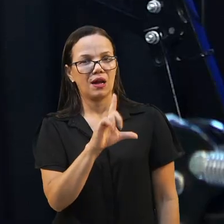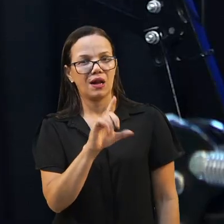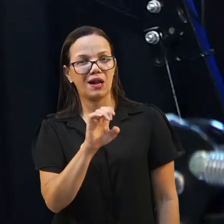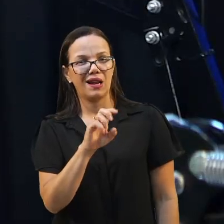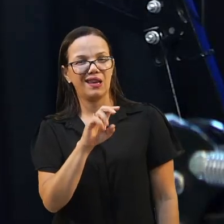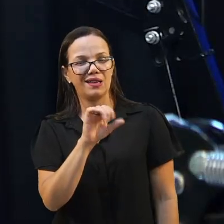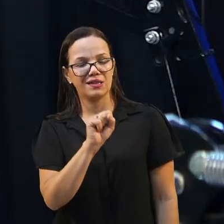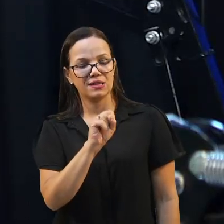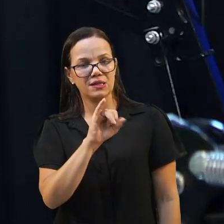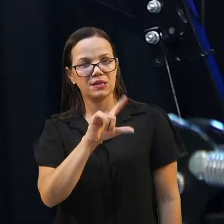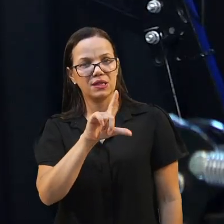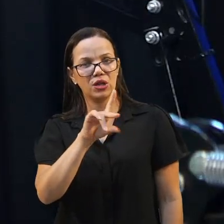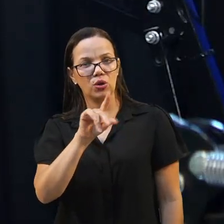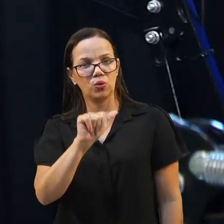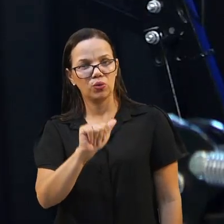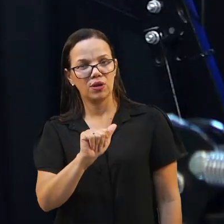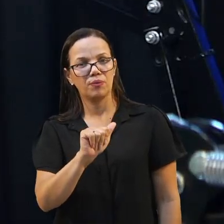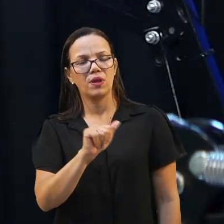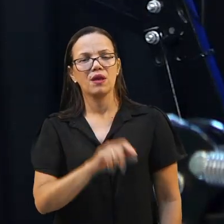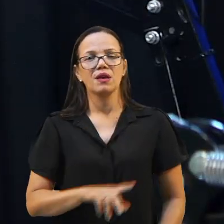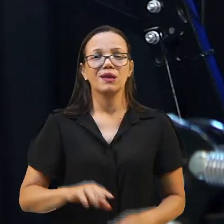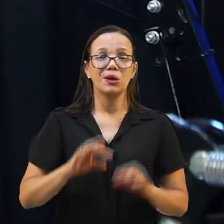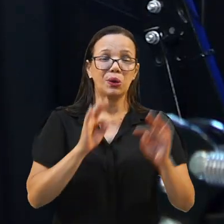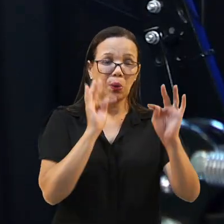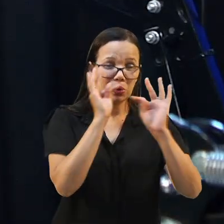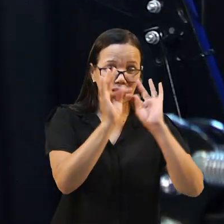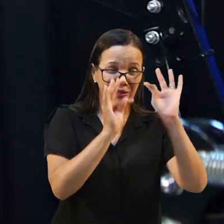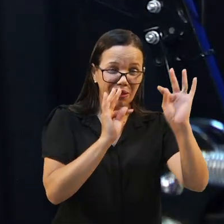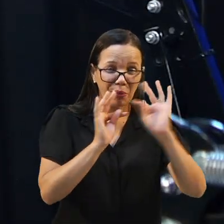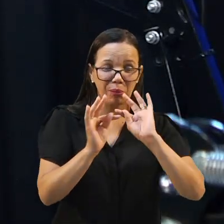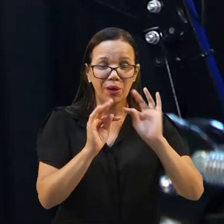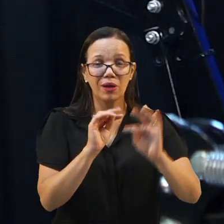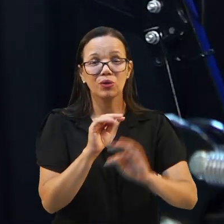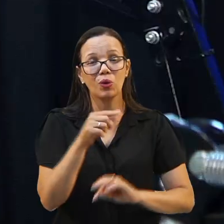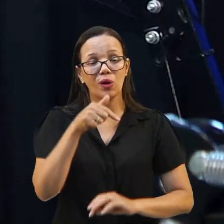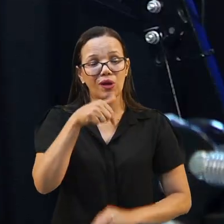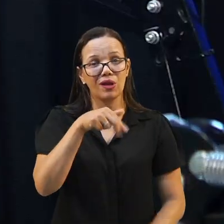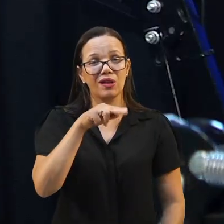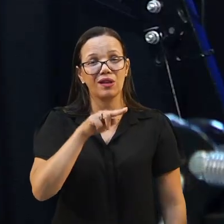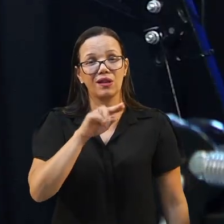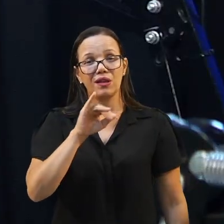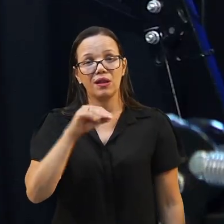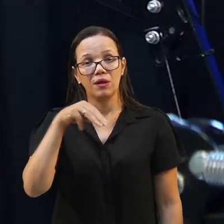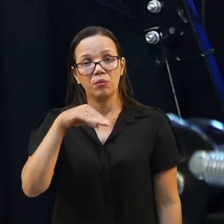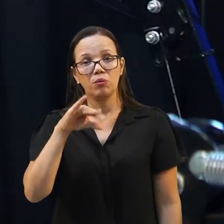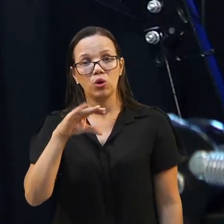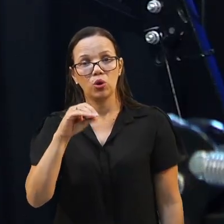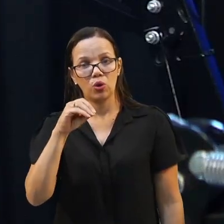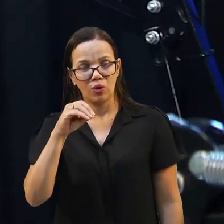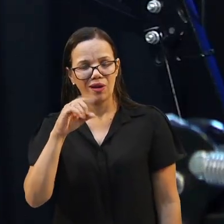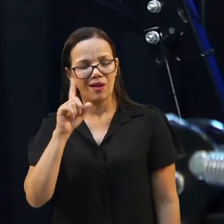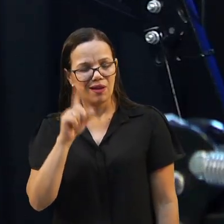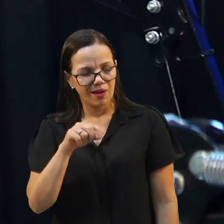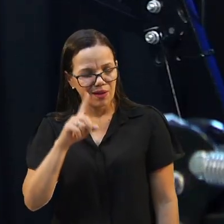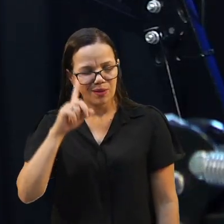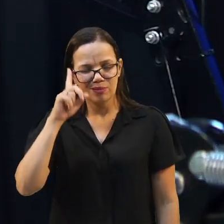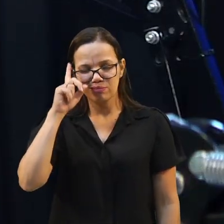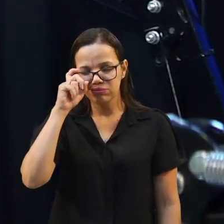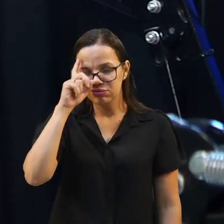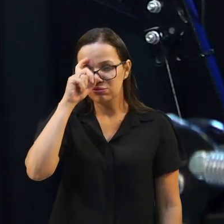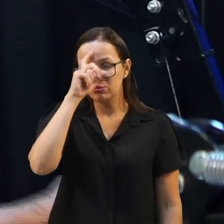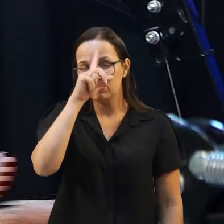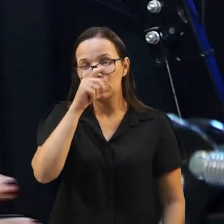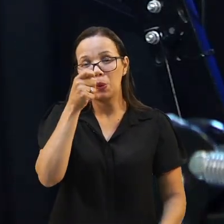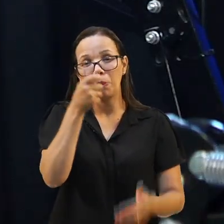agressiva. E a quimioterapia, ela exigia recursos financeiros que o professor Clóvis não tinha.